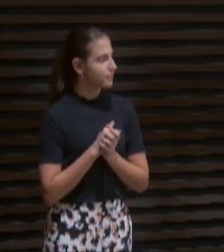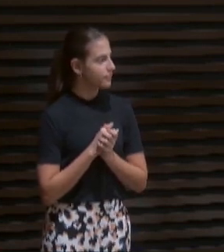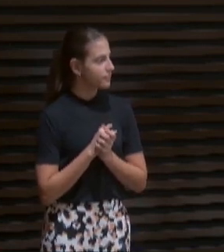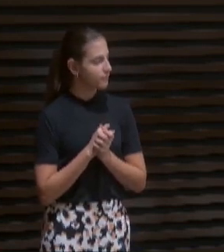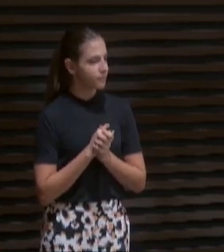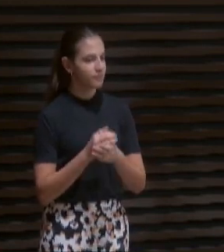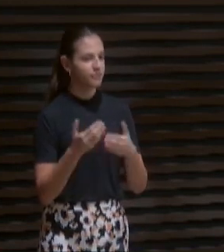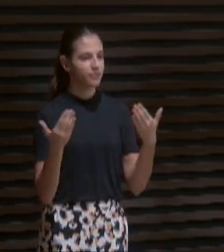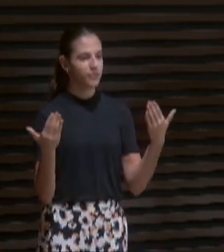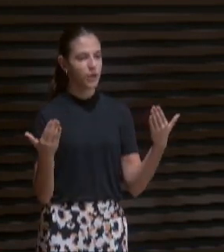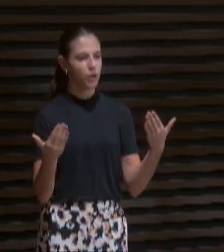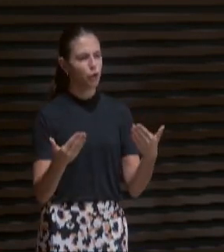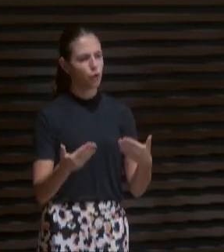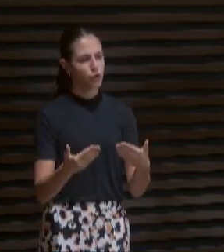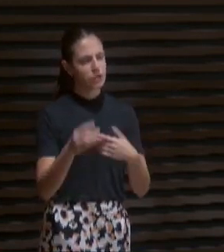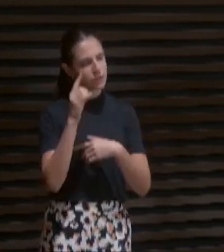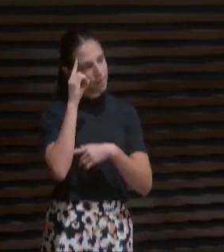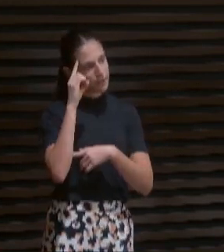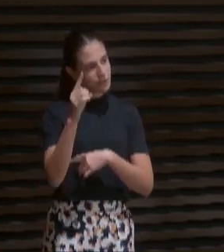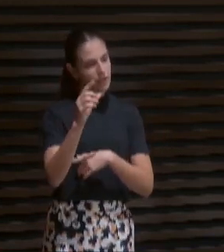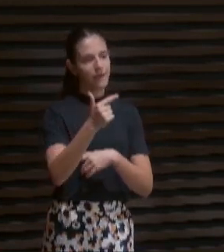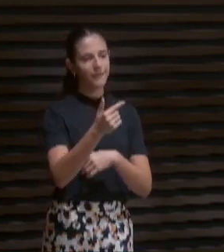E hoje, que dia é hoje?